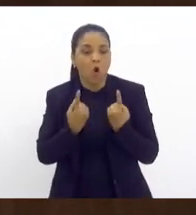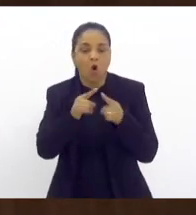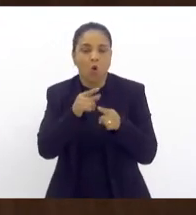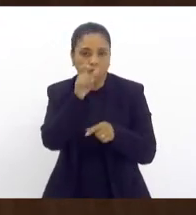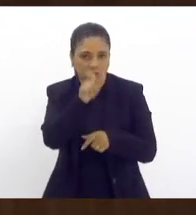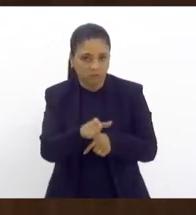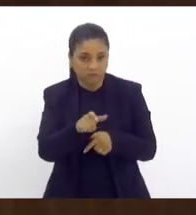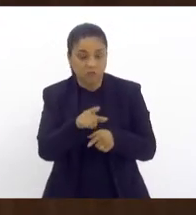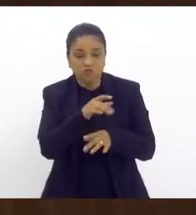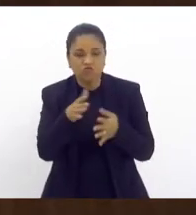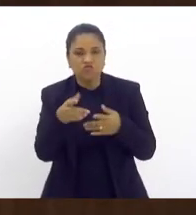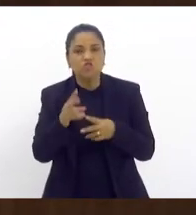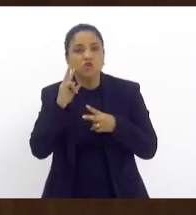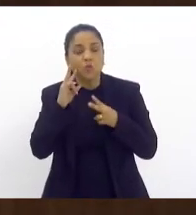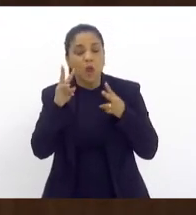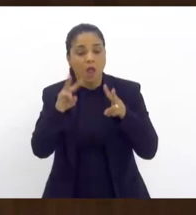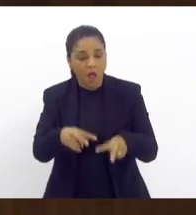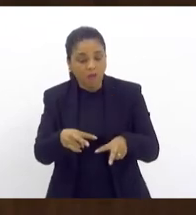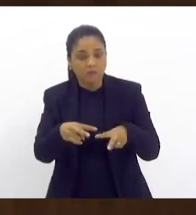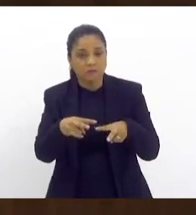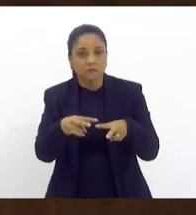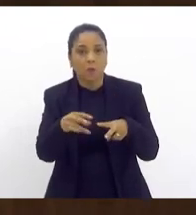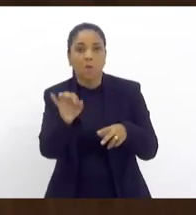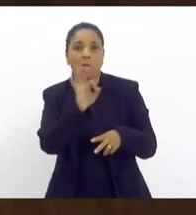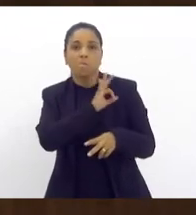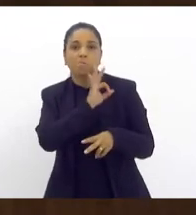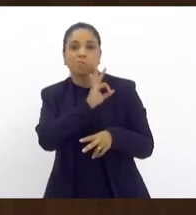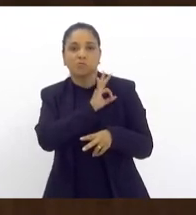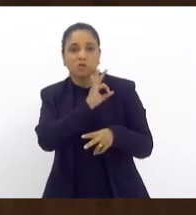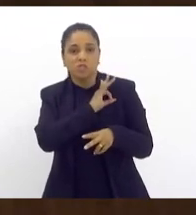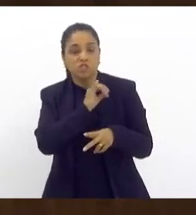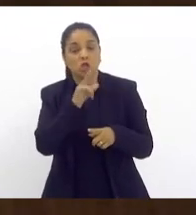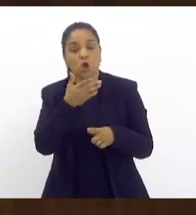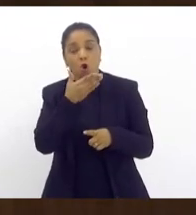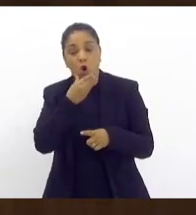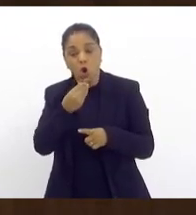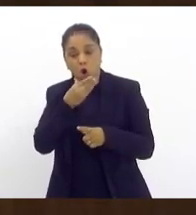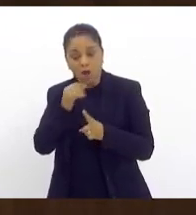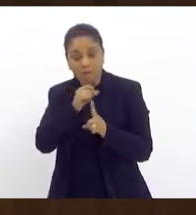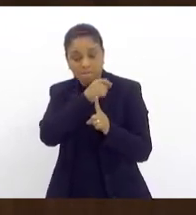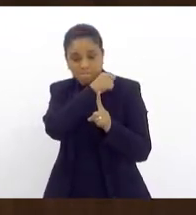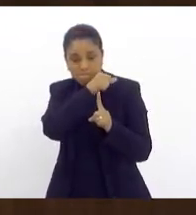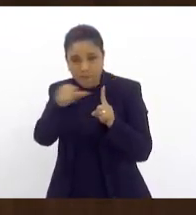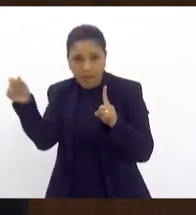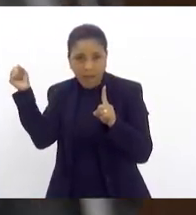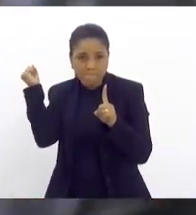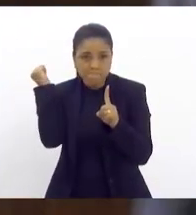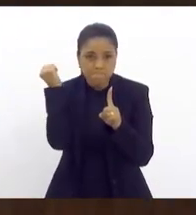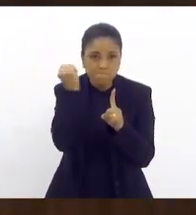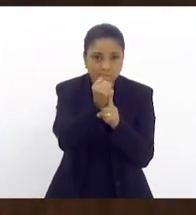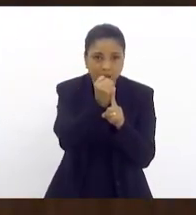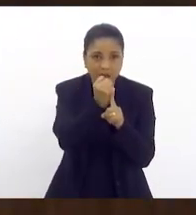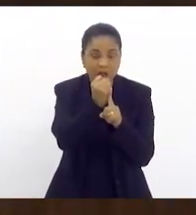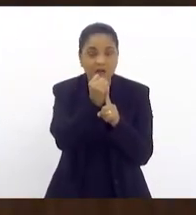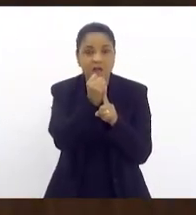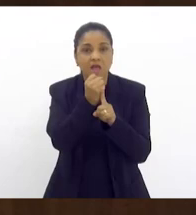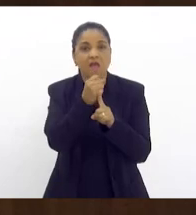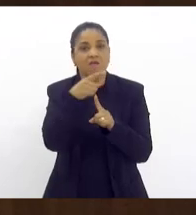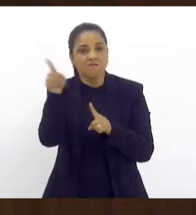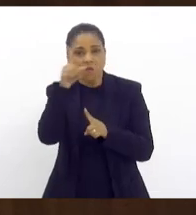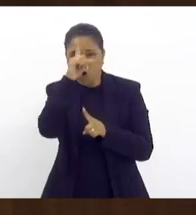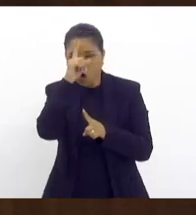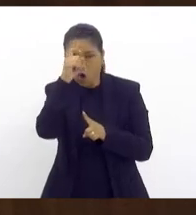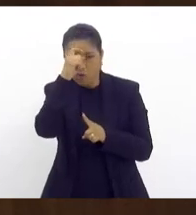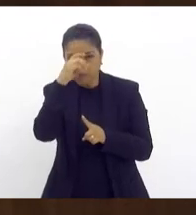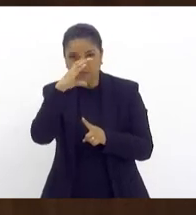se trata de um crime de feminicídio o cara espancou a mulher ela foi para o CTI e agora está morta